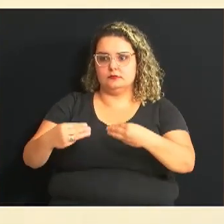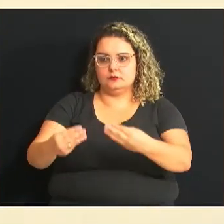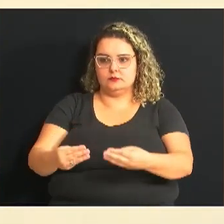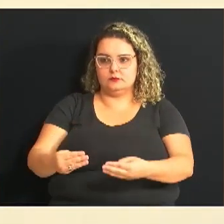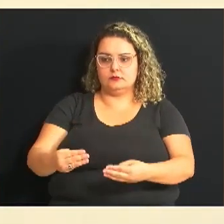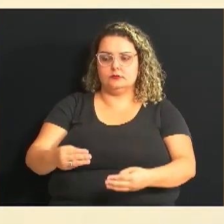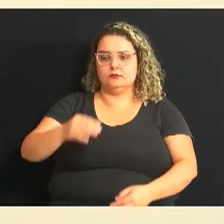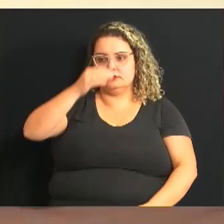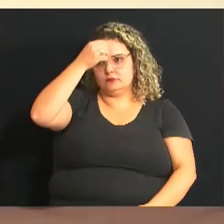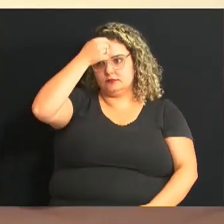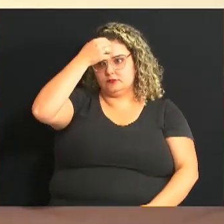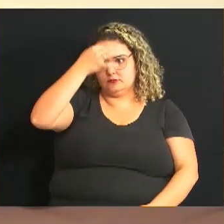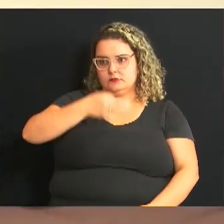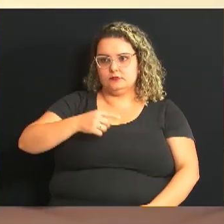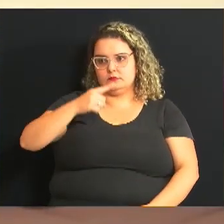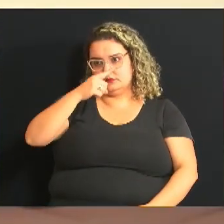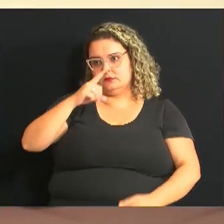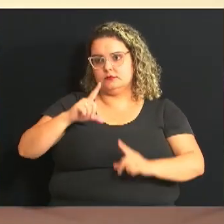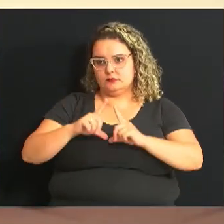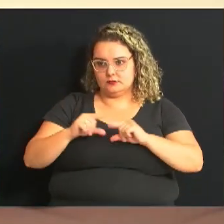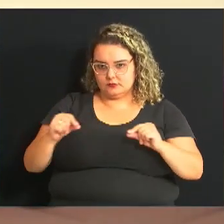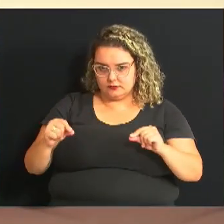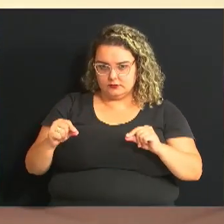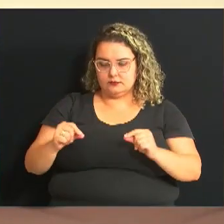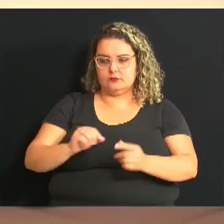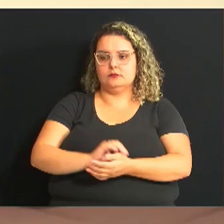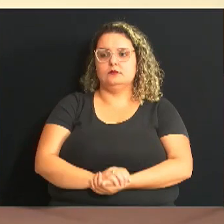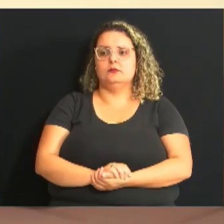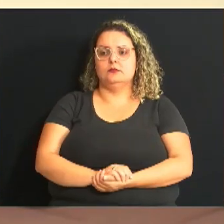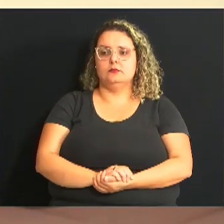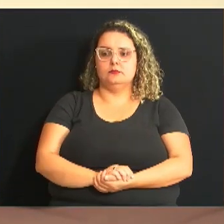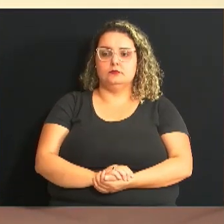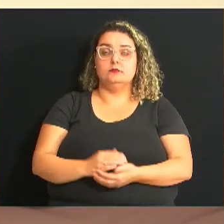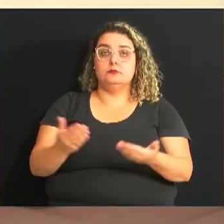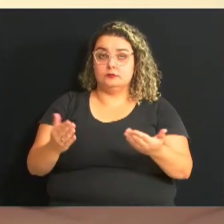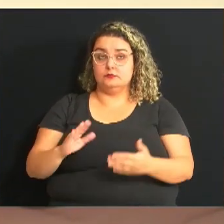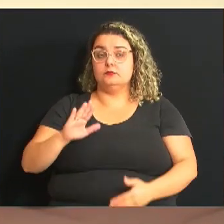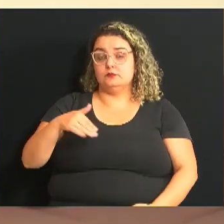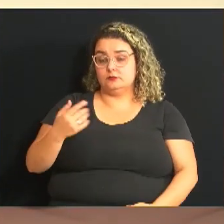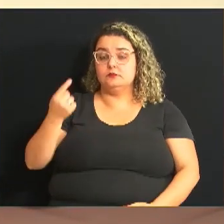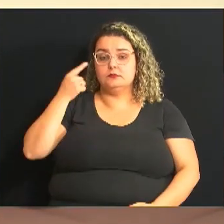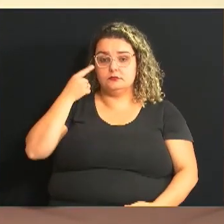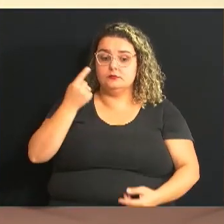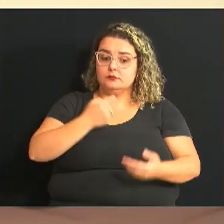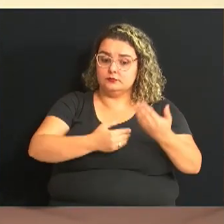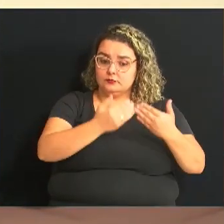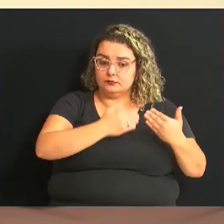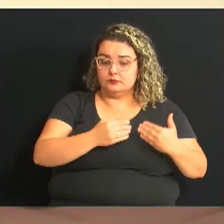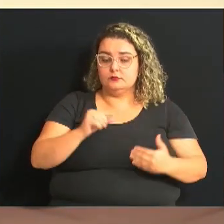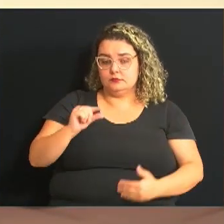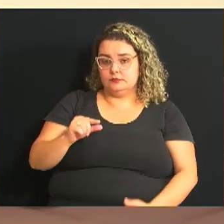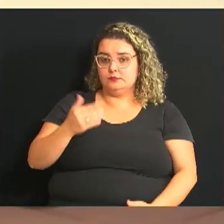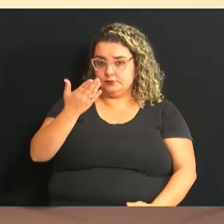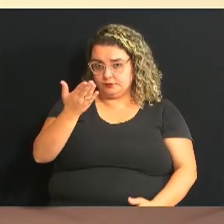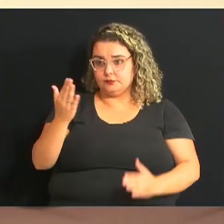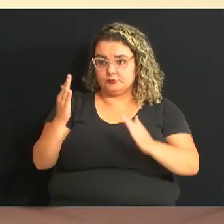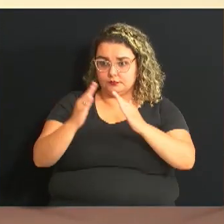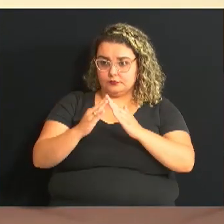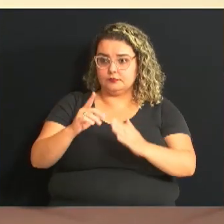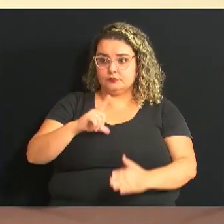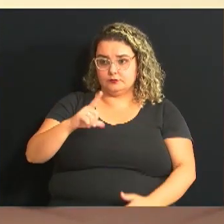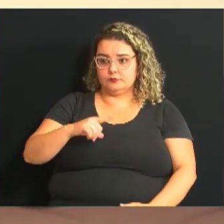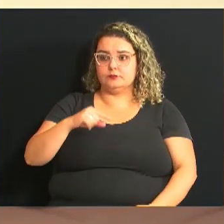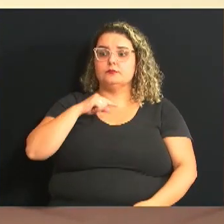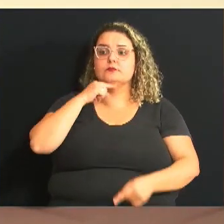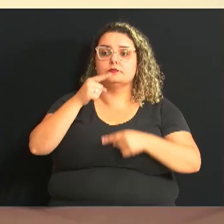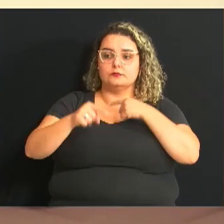Sim. Agora, quando a gente pensa, eu vou voltar mais um pouquinho, você que está em casa, tem alguma dúvida, quer mandar